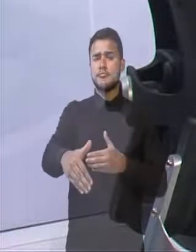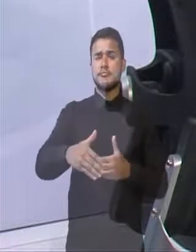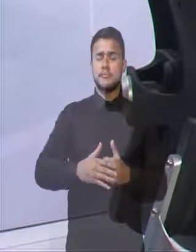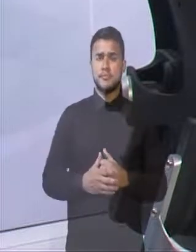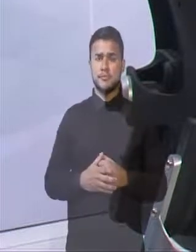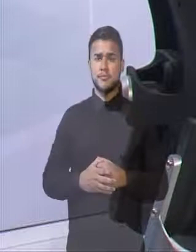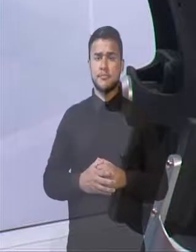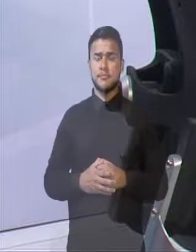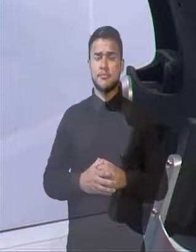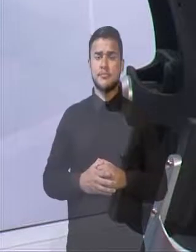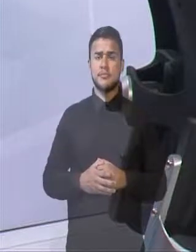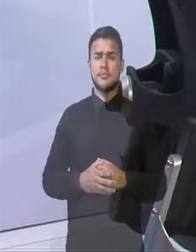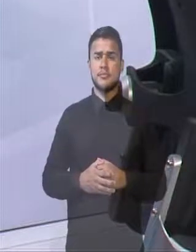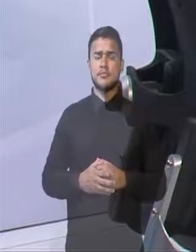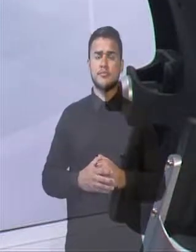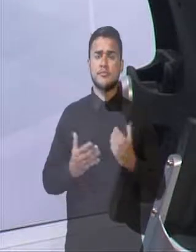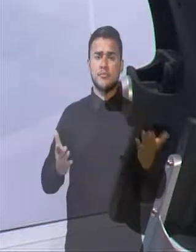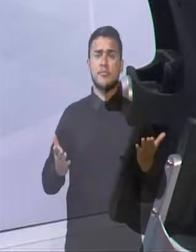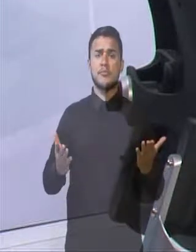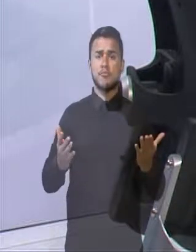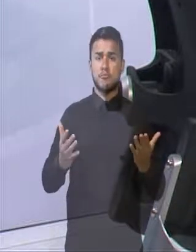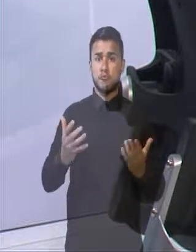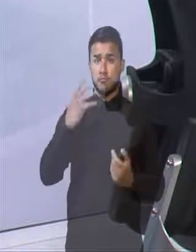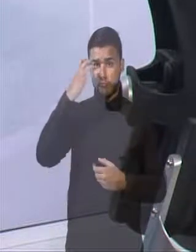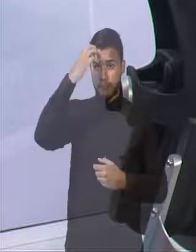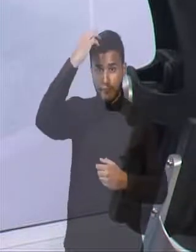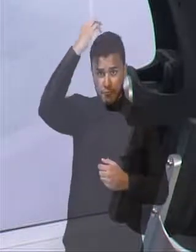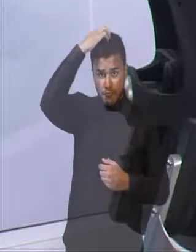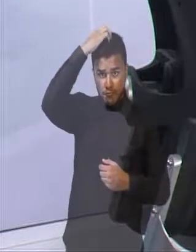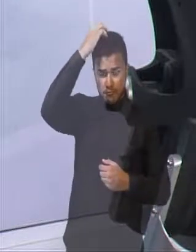a monarquia degenerava em